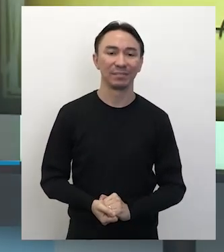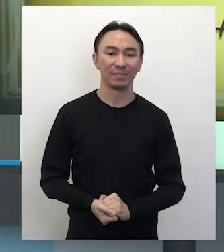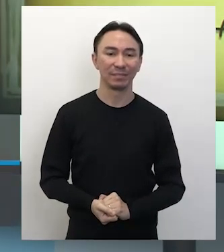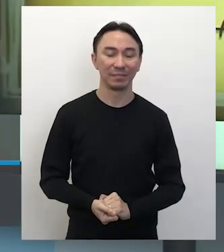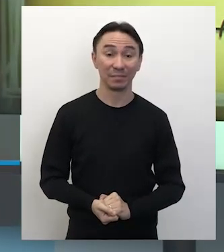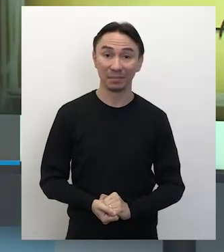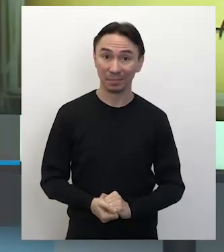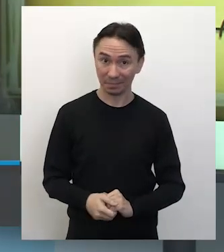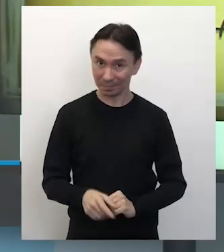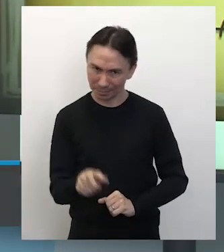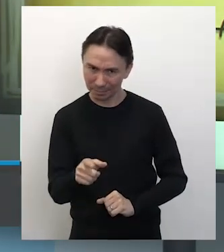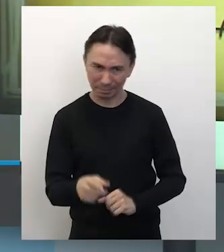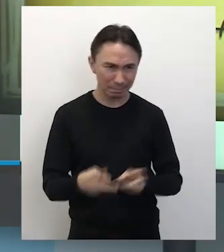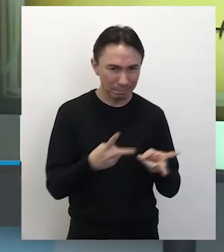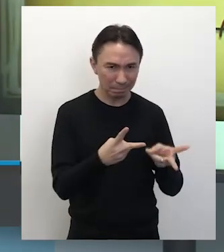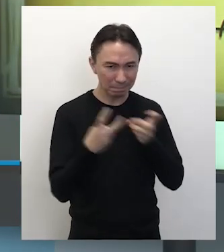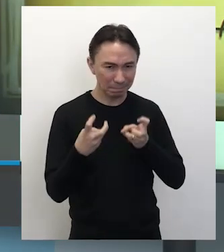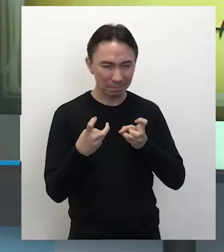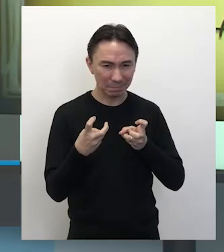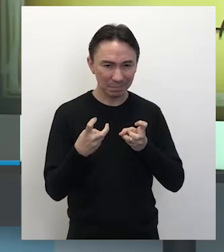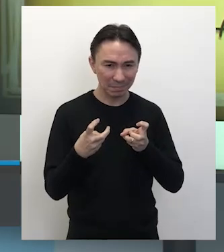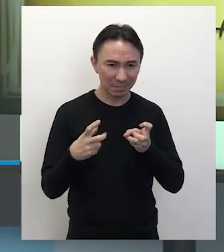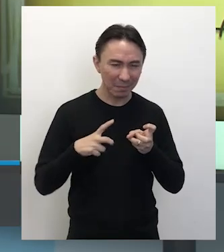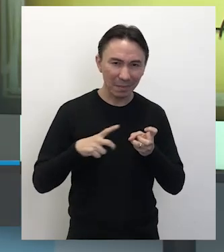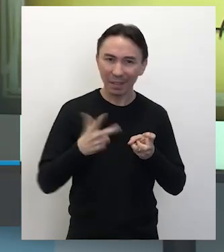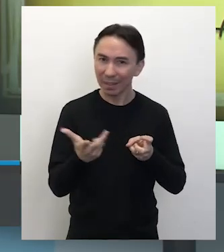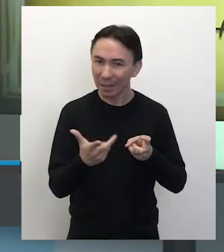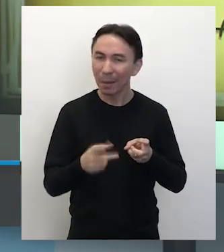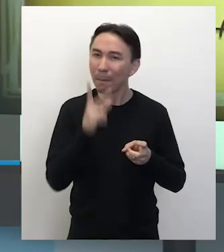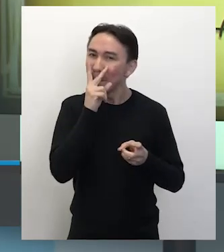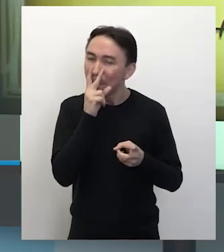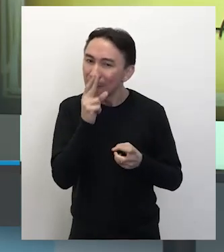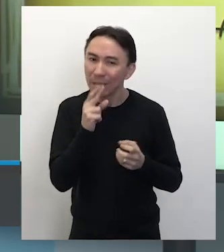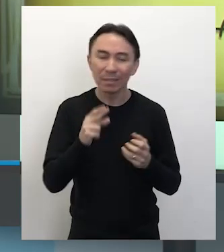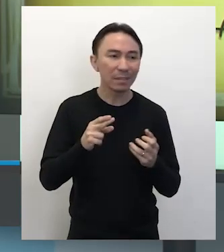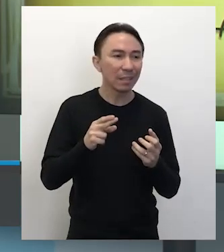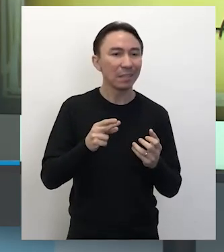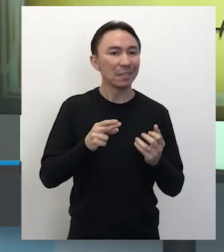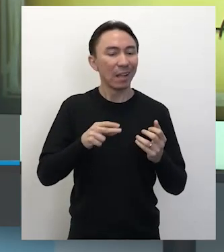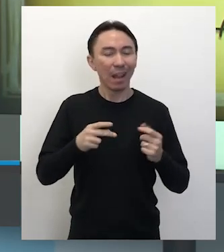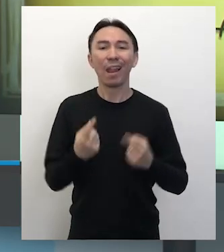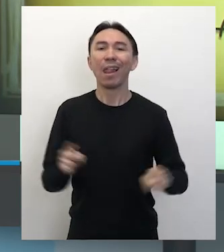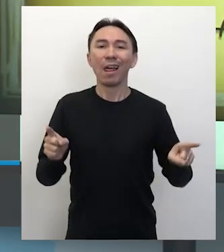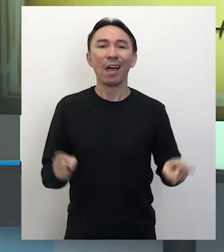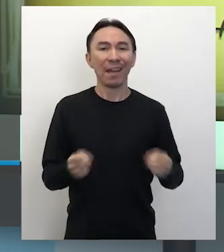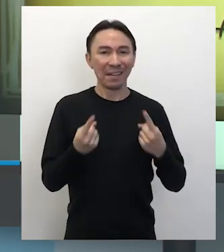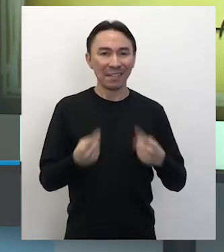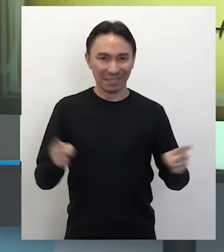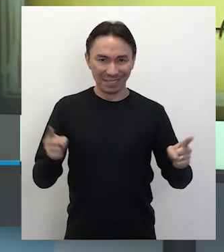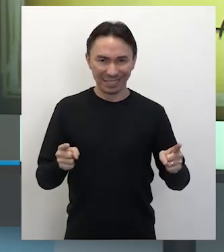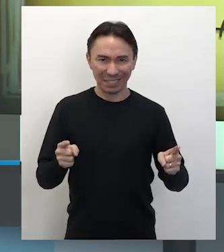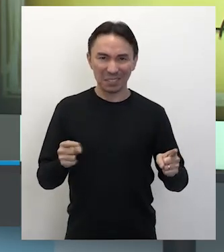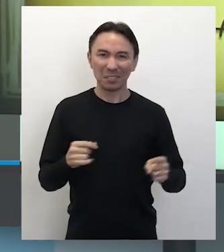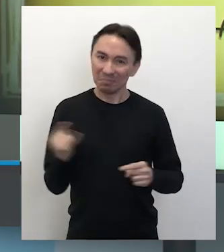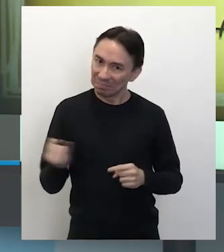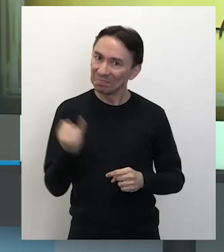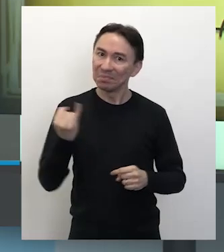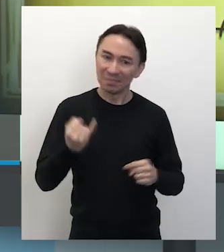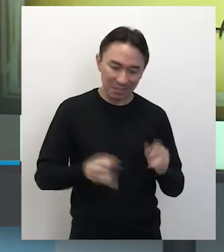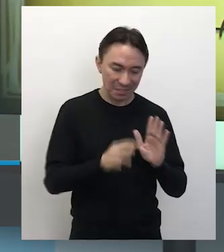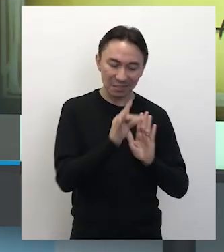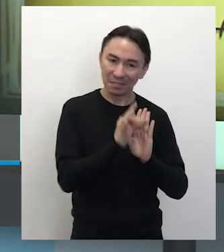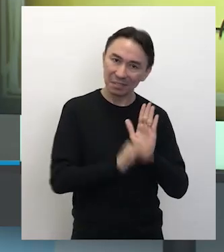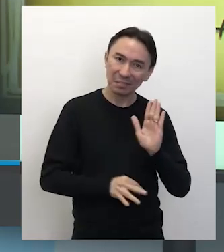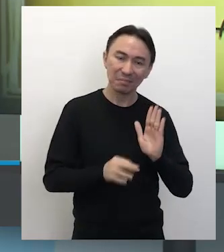E aí, conseguiram observar a musicalidade, como que ela é importante no cordel? A gente tem essa musicalidade mesmo,